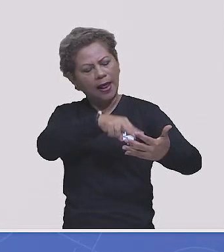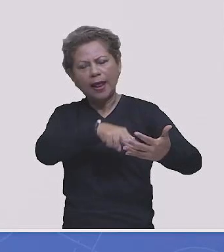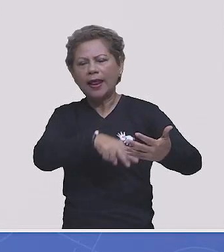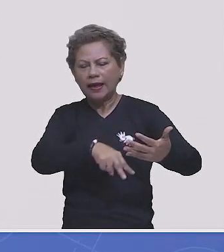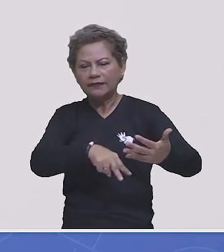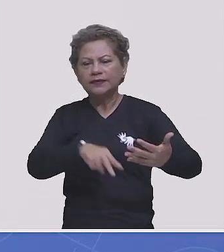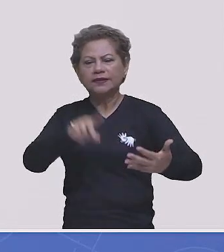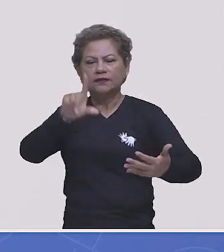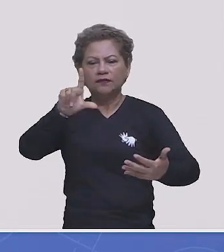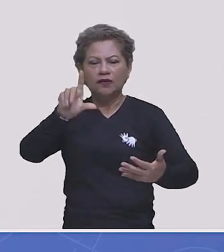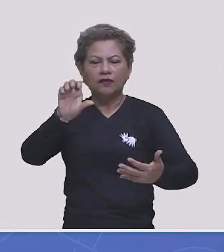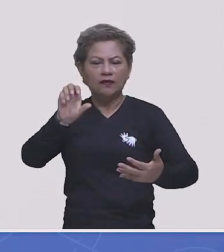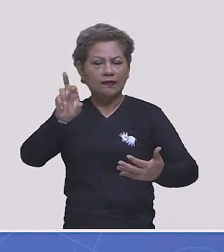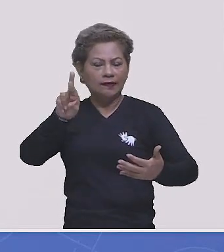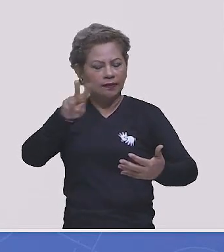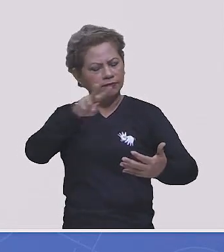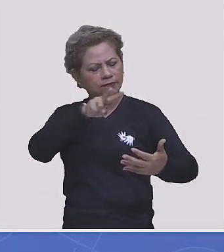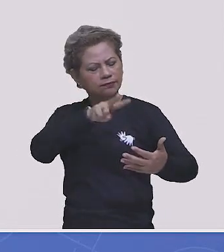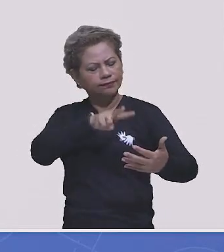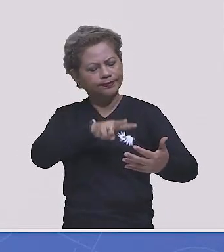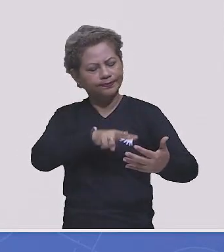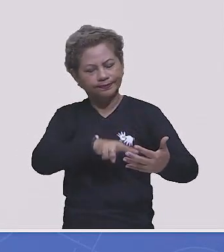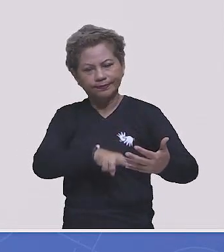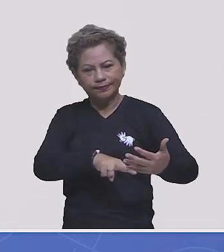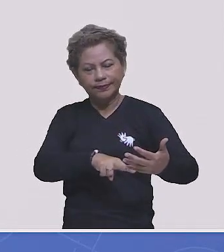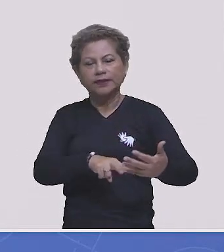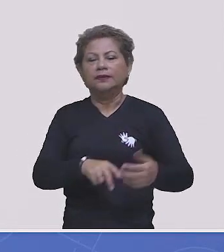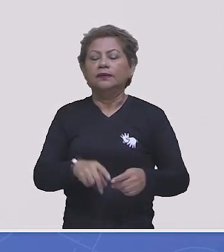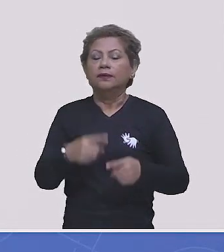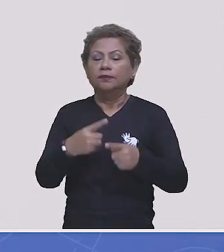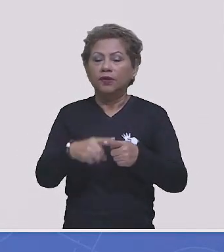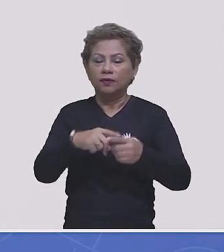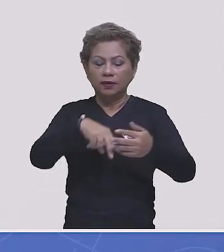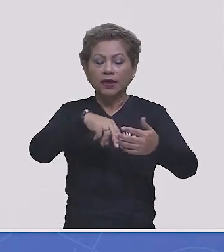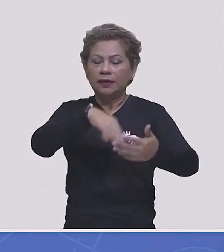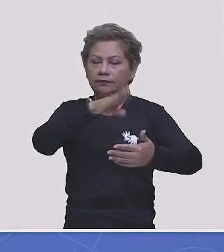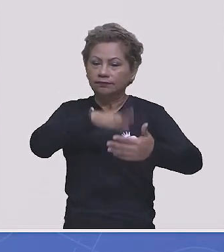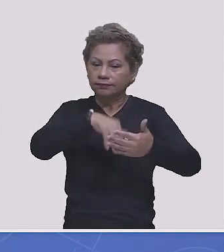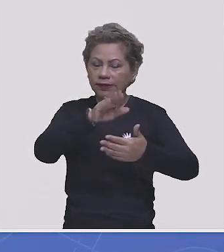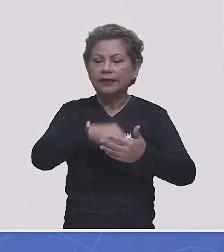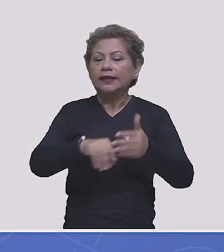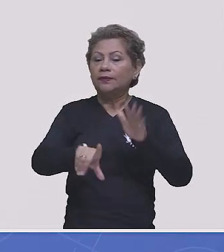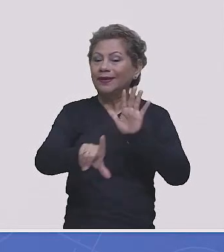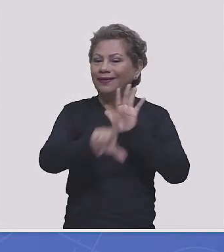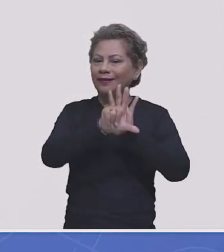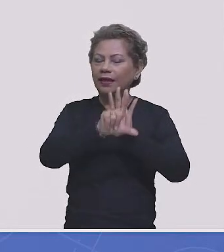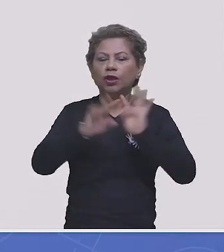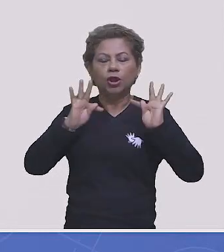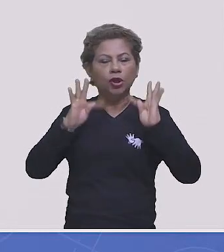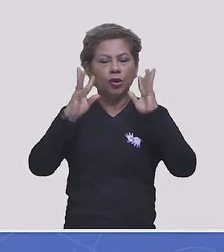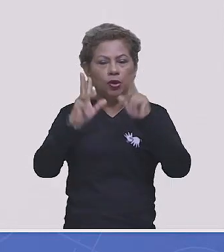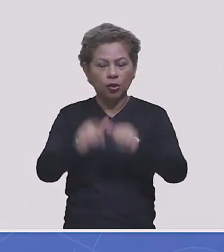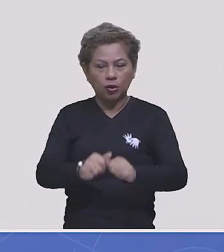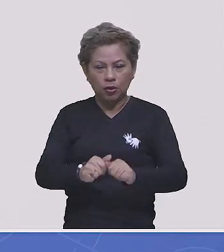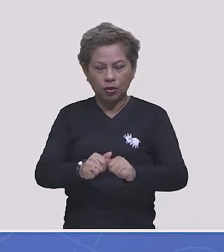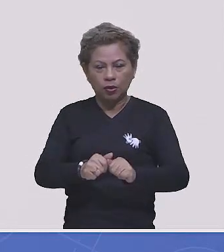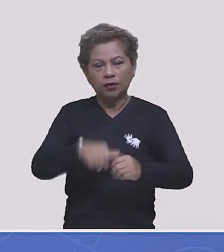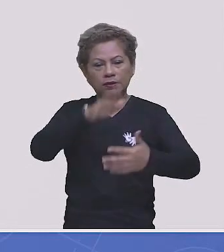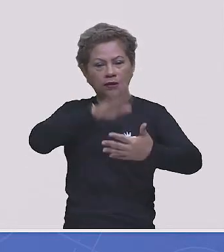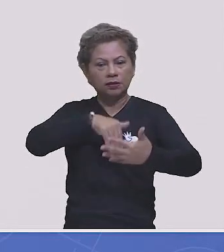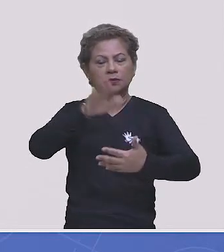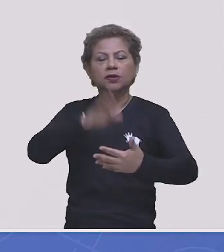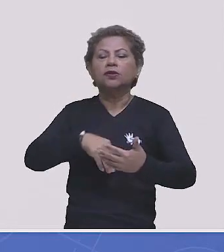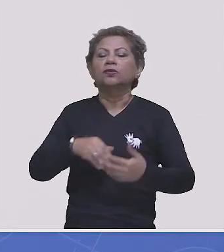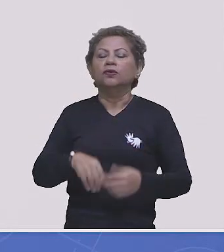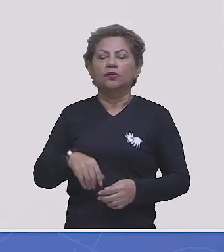pinturas egípcias que elas seguiam, porque era uma lei, gente, era a lei da frontalidade. Todas as pinturas egípcias,